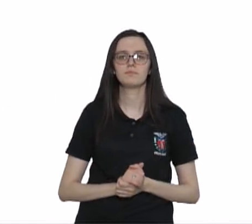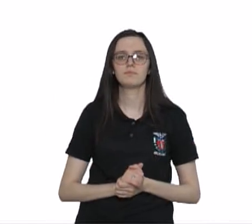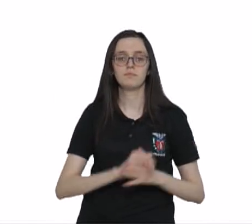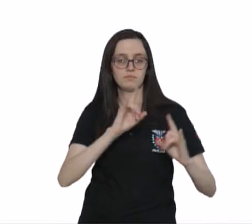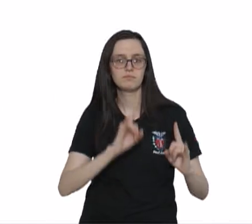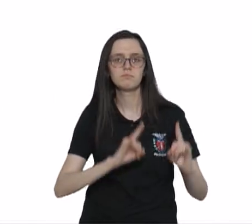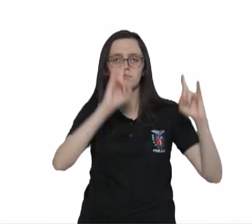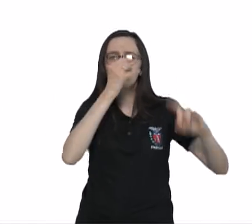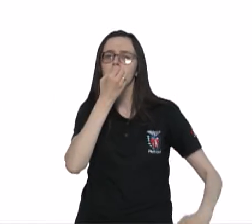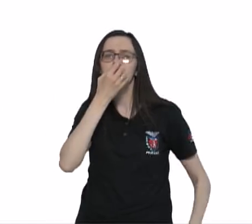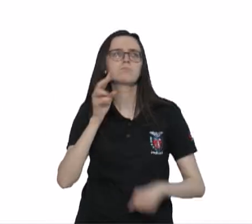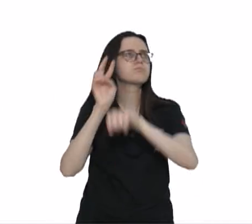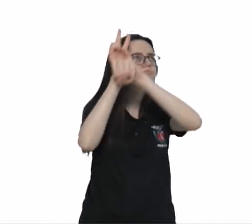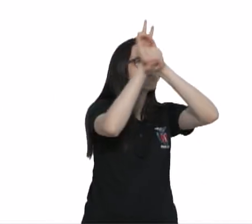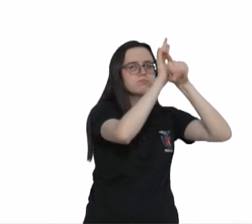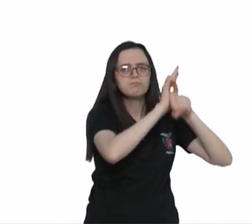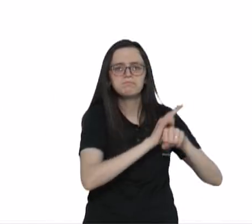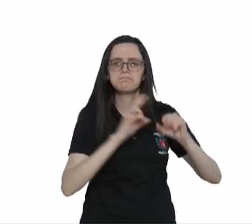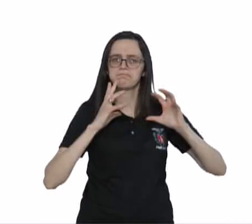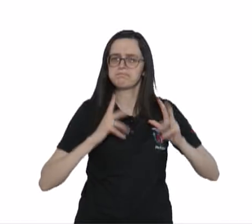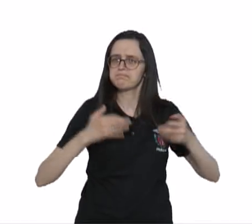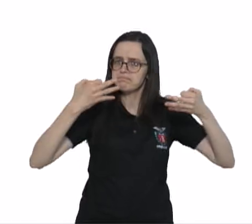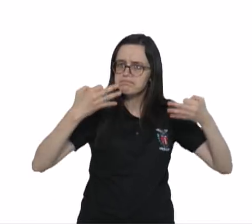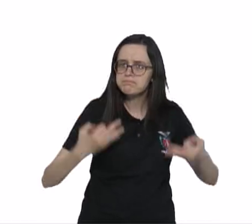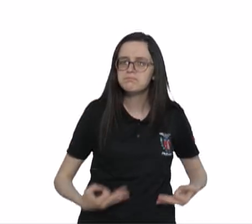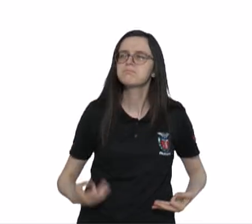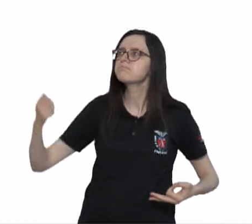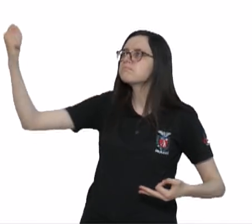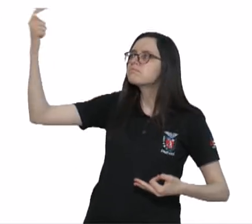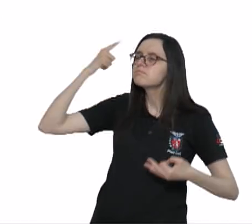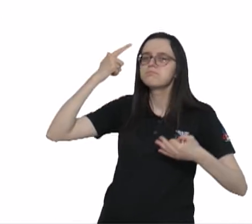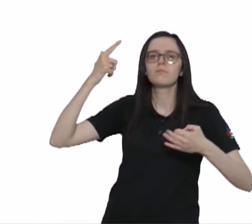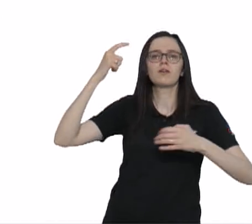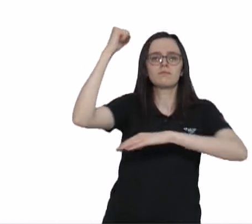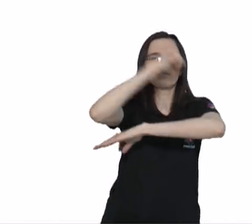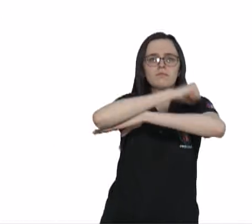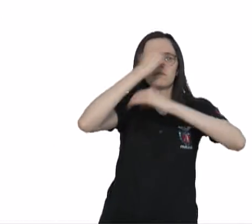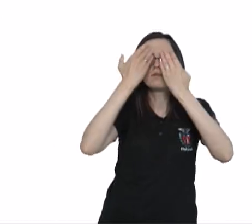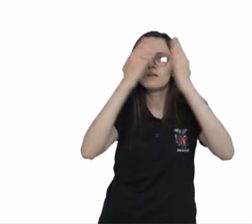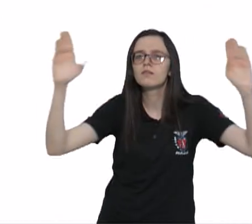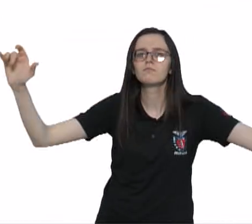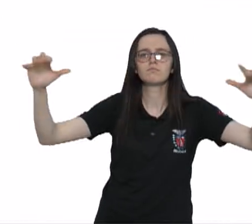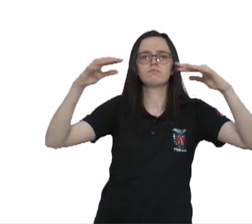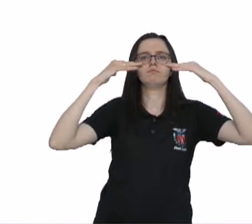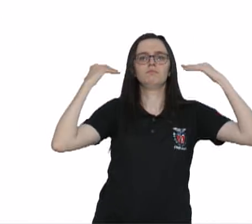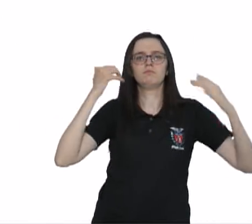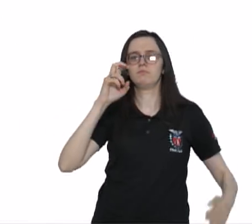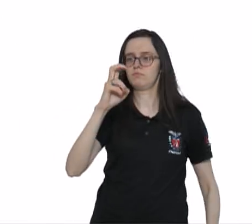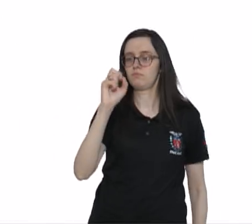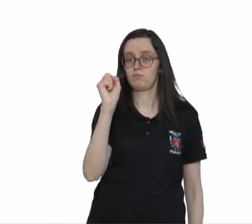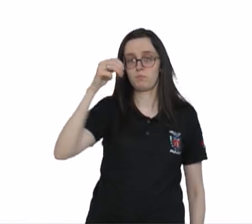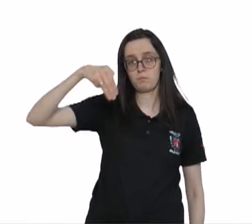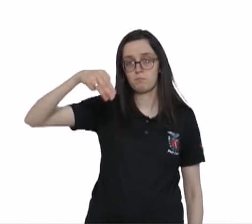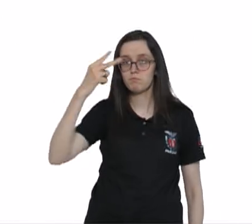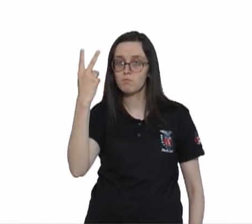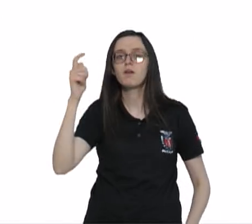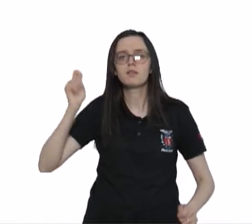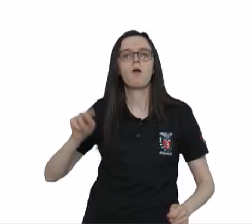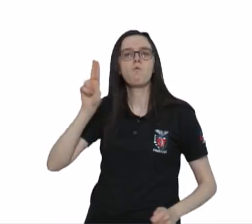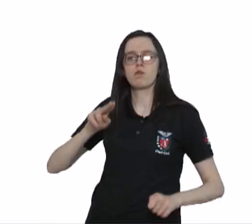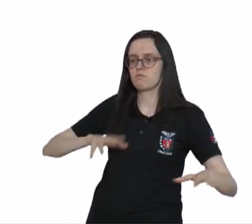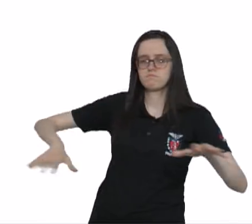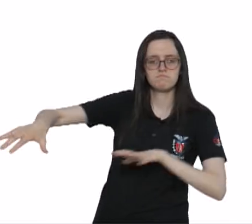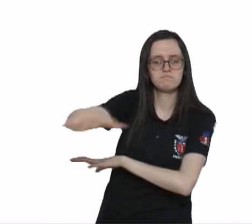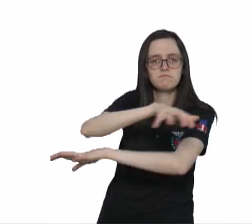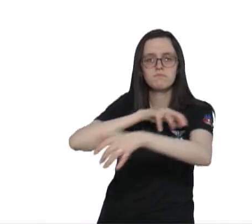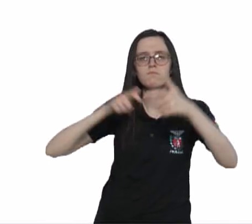Apartamento em excelente estado de conservação, arejado e ensolarado, com 58 metros quadrados de área útil, com